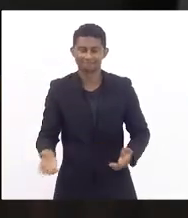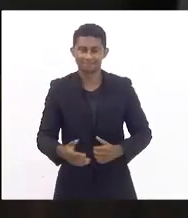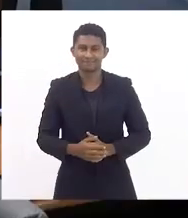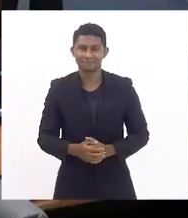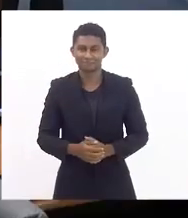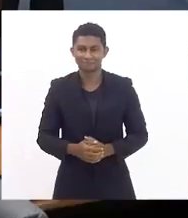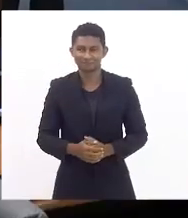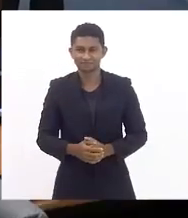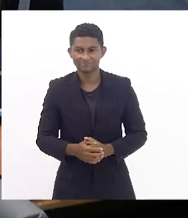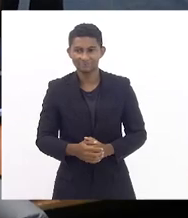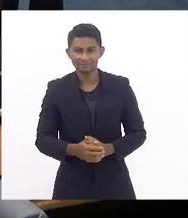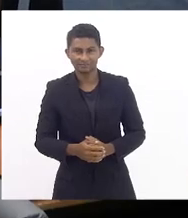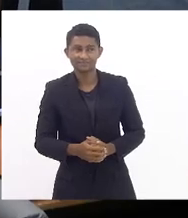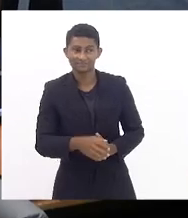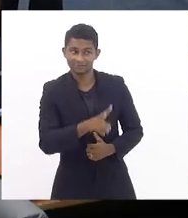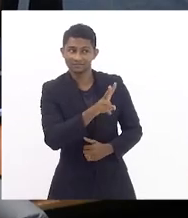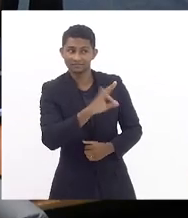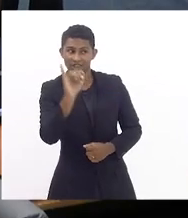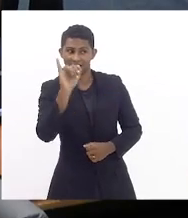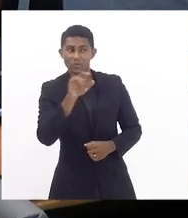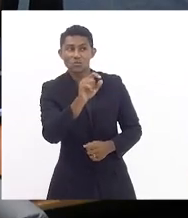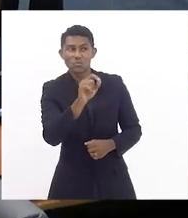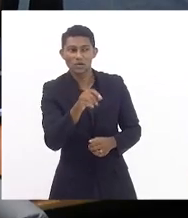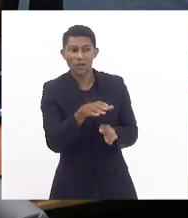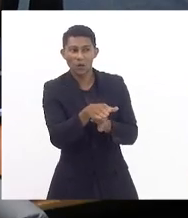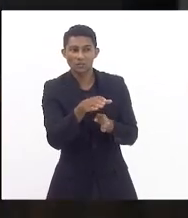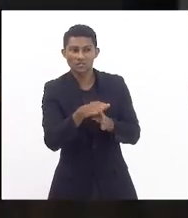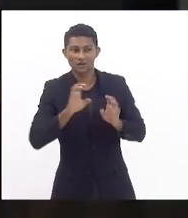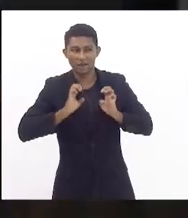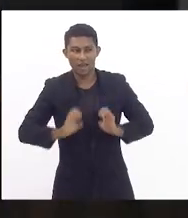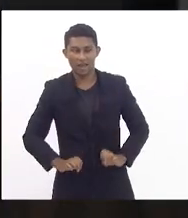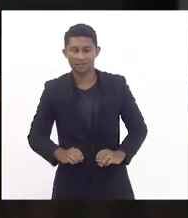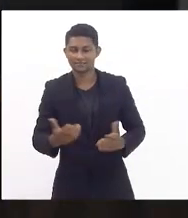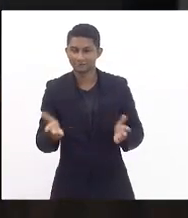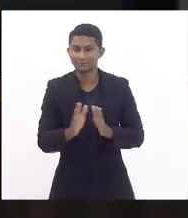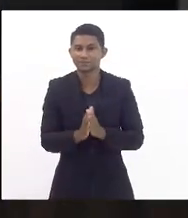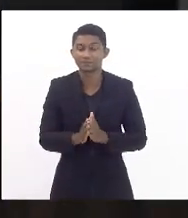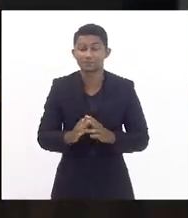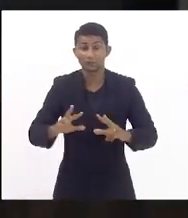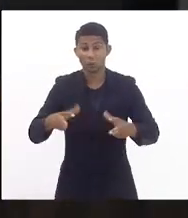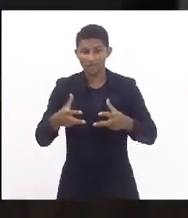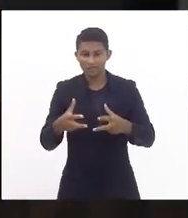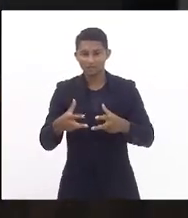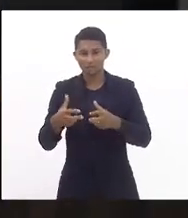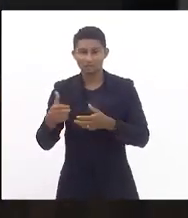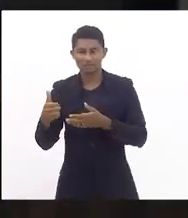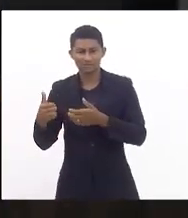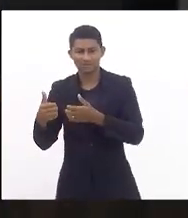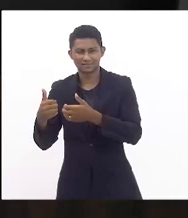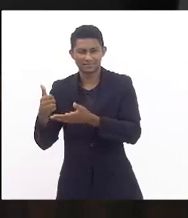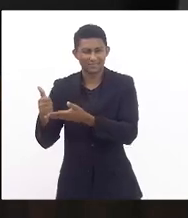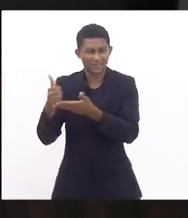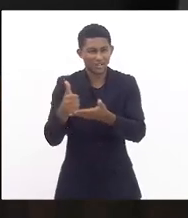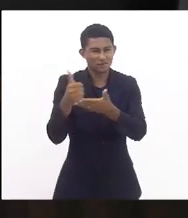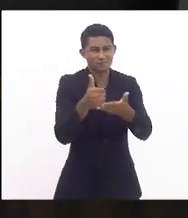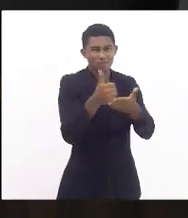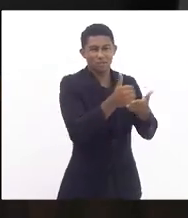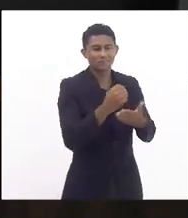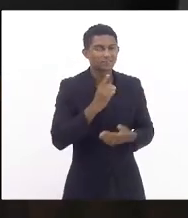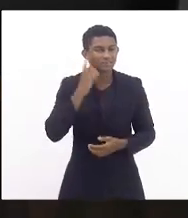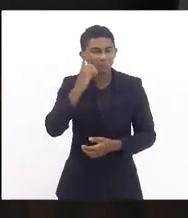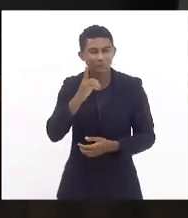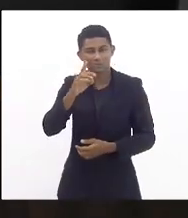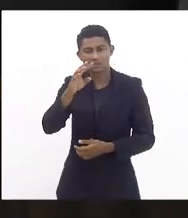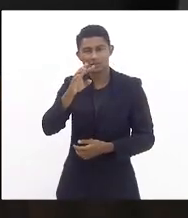Bota ele no Conselho de Ética já. Pela Comissão de Transporte, deputado Dionísio Lins. Deputado Dionísio